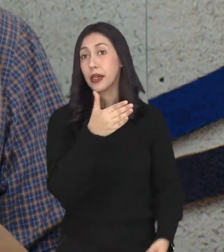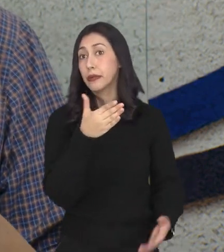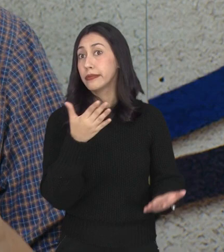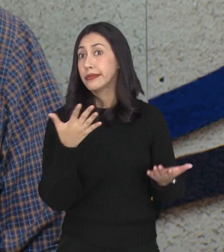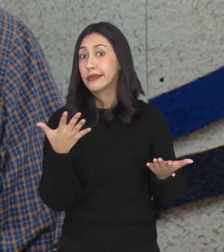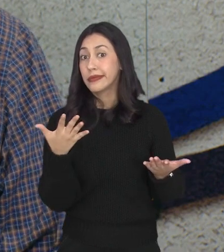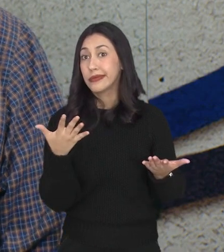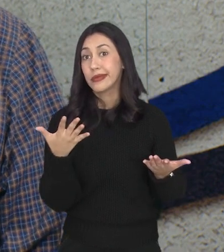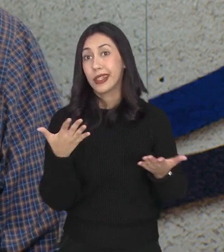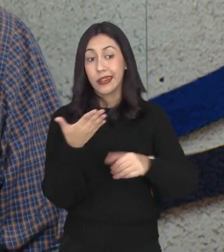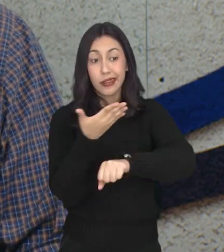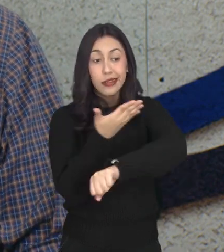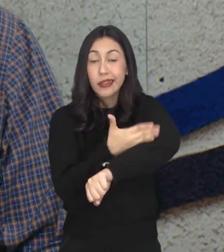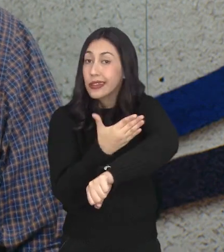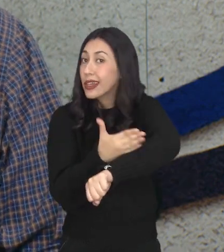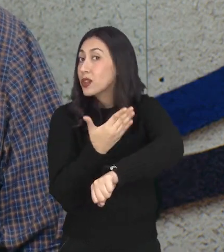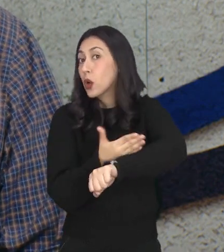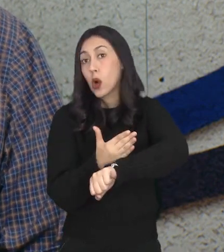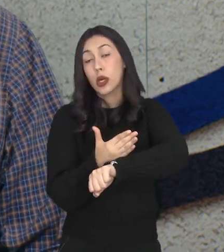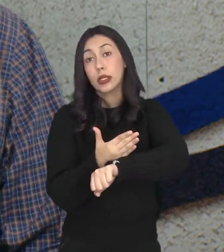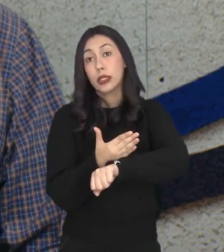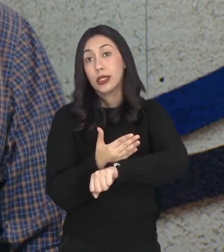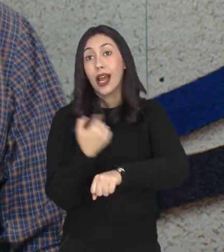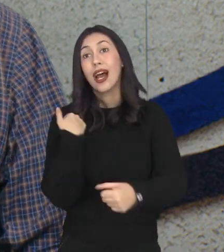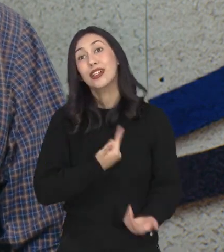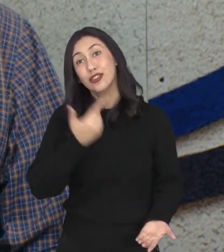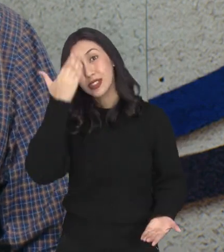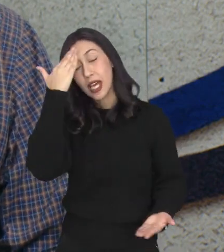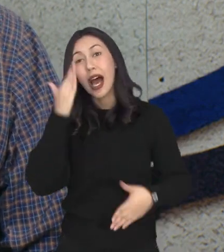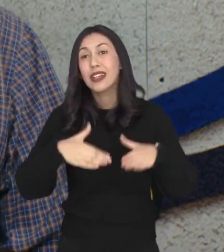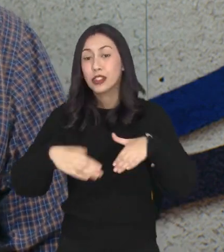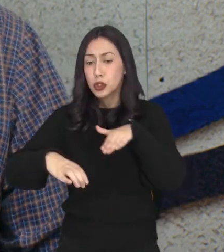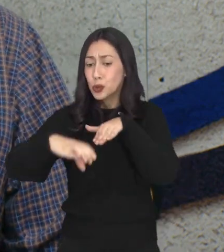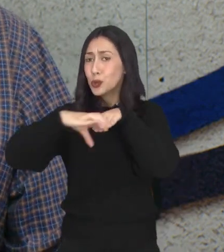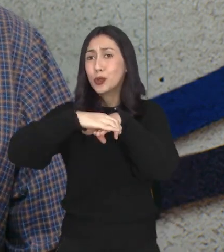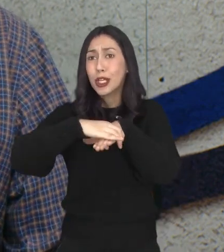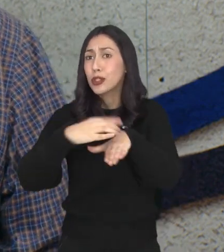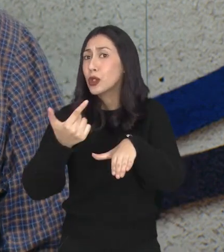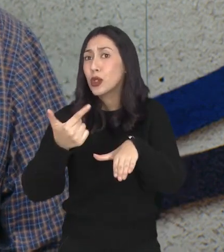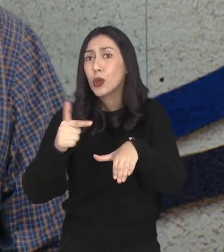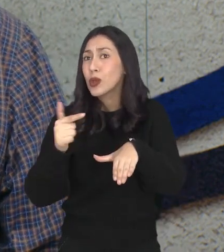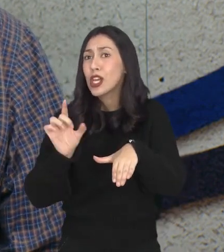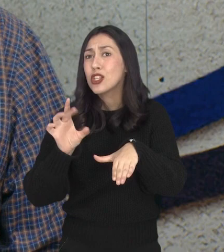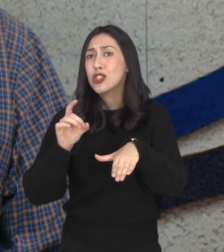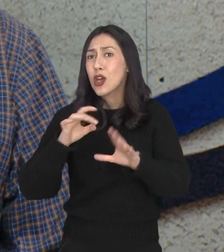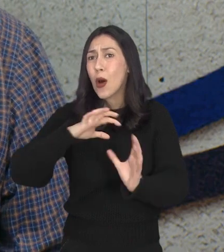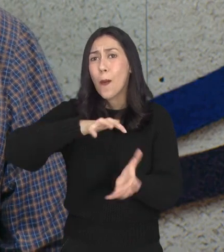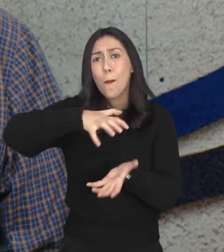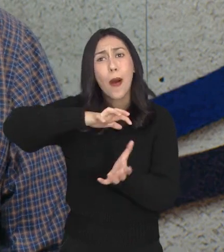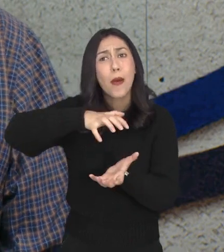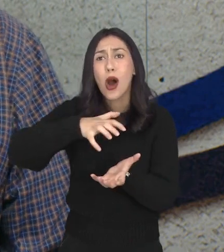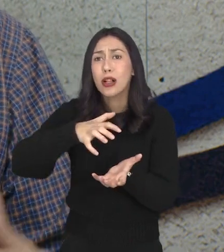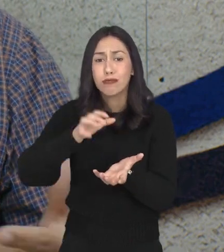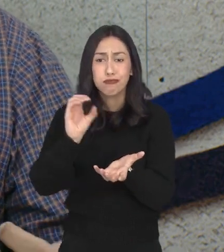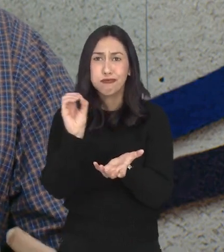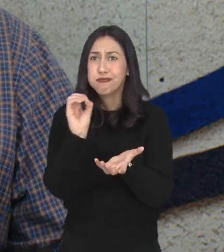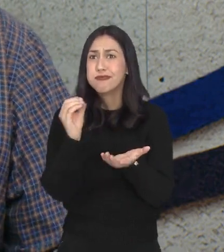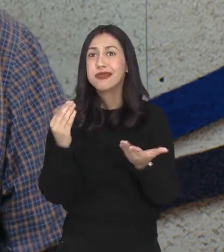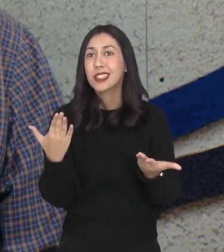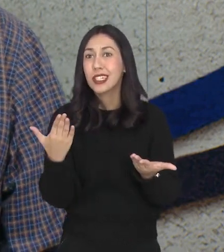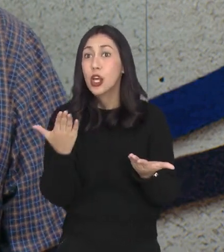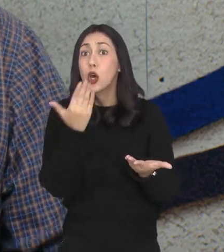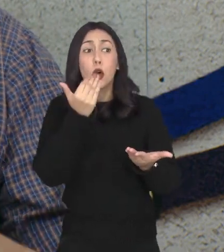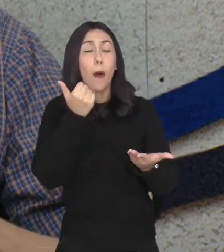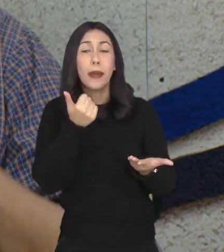jogador, como ex-jogador e hoje como treinador, que os meninos treinam descalço, tem uma bola de futebol, não tem o que